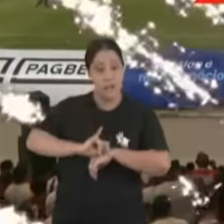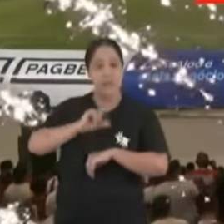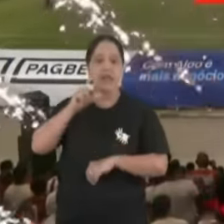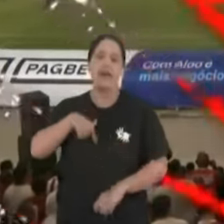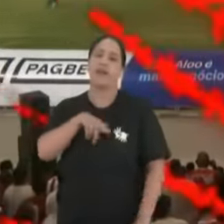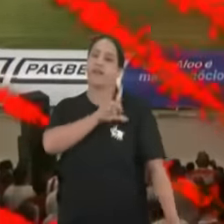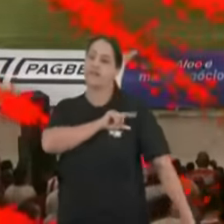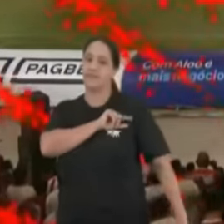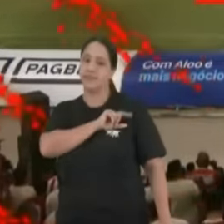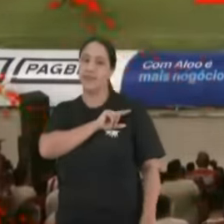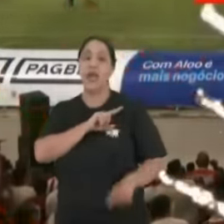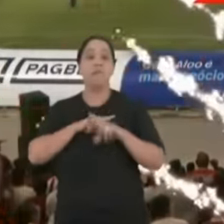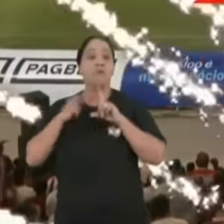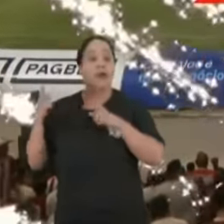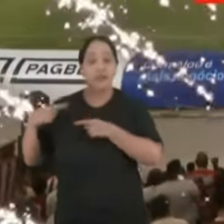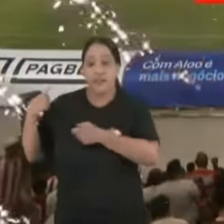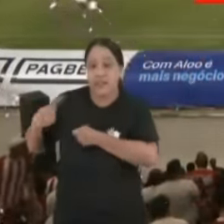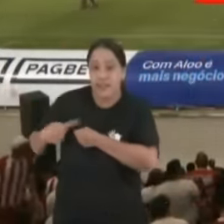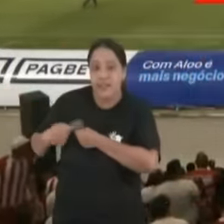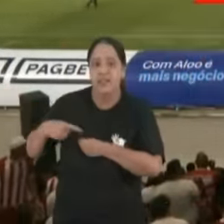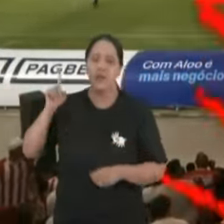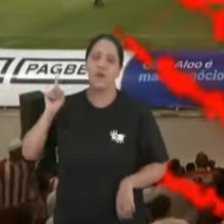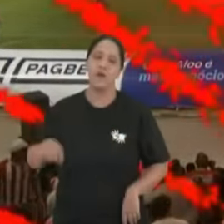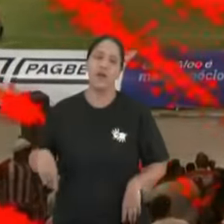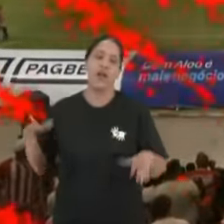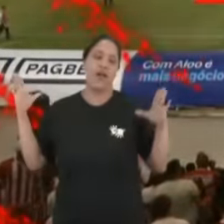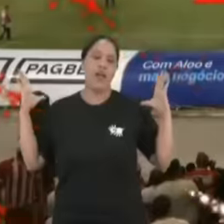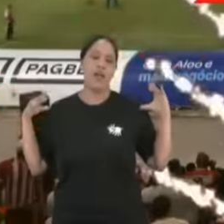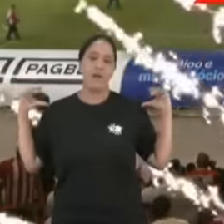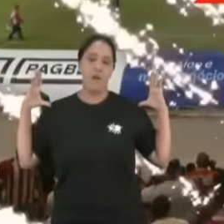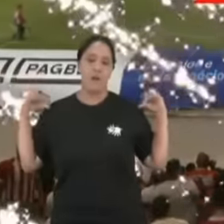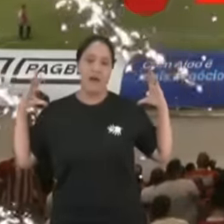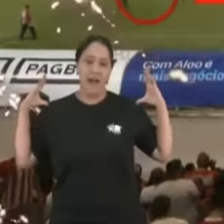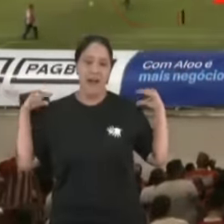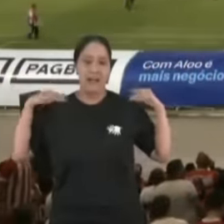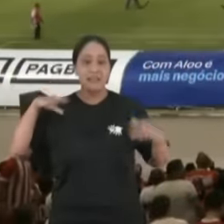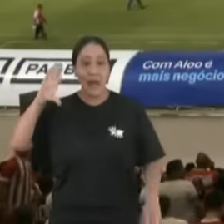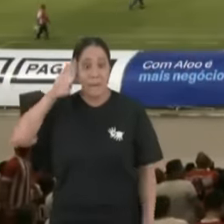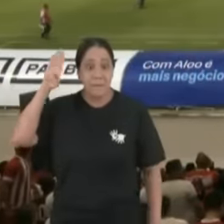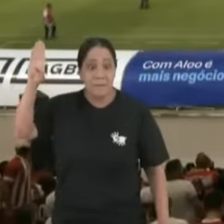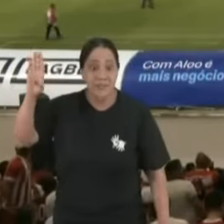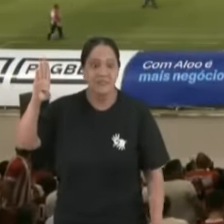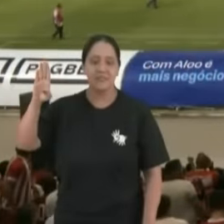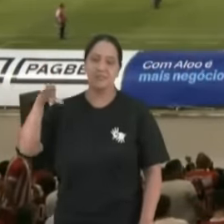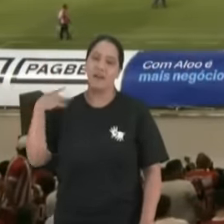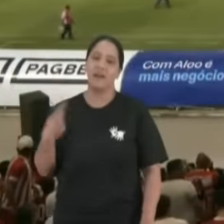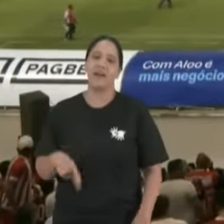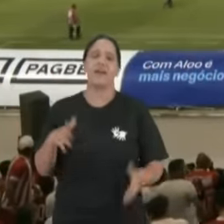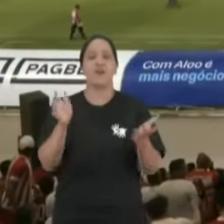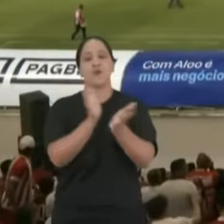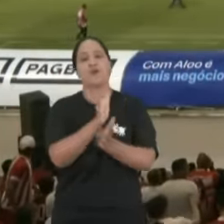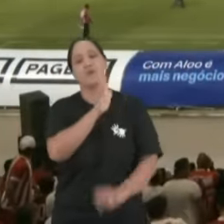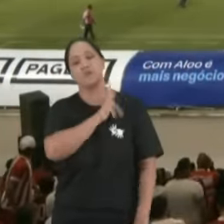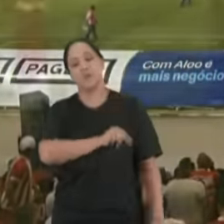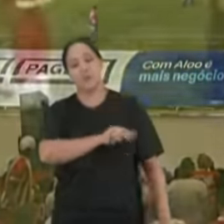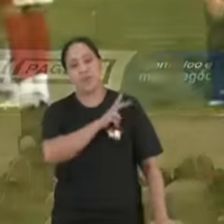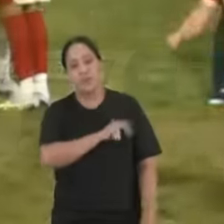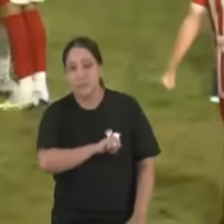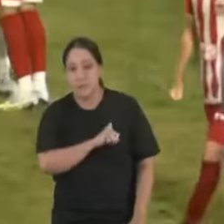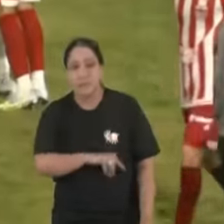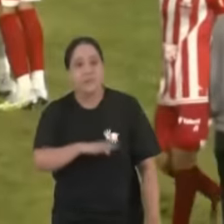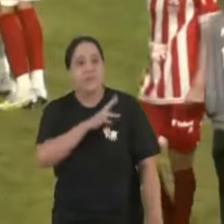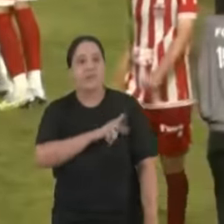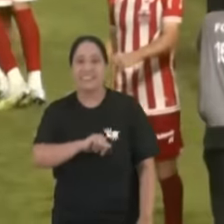do estado, o Asa é o principal rival da equipe do CRB. E o CRB, de forma